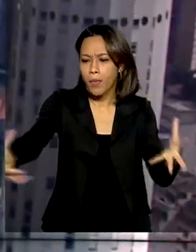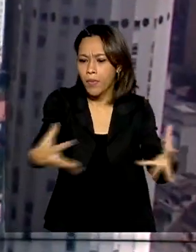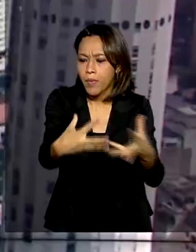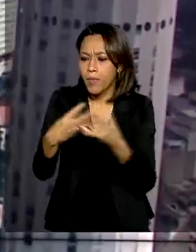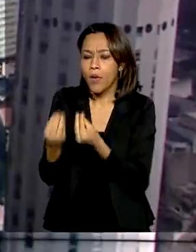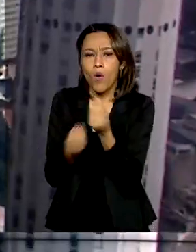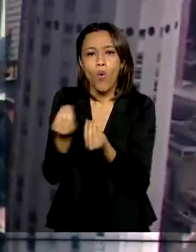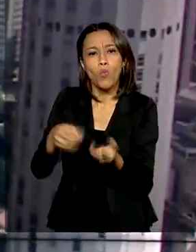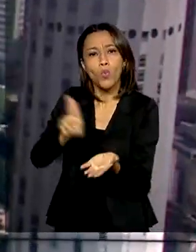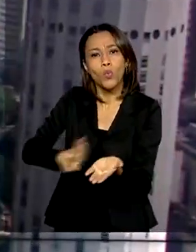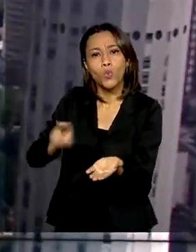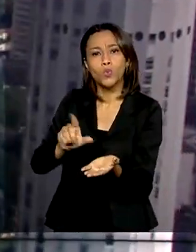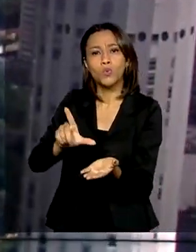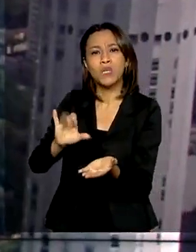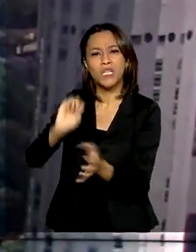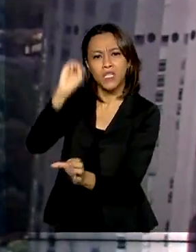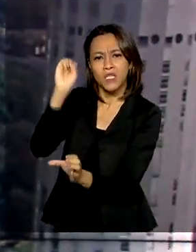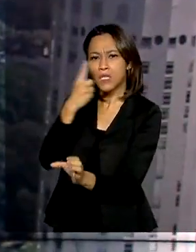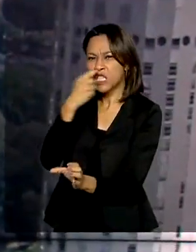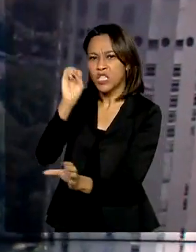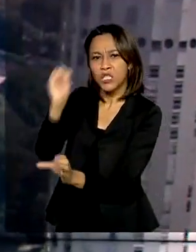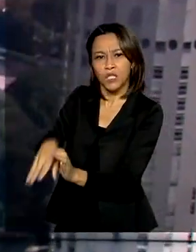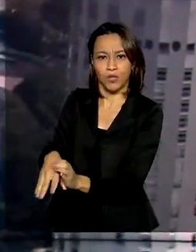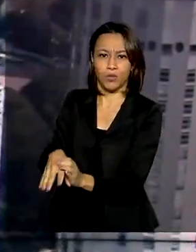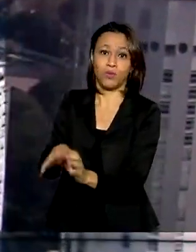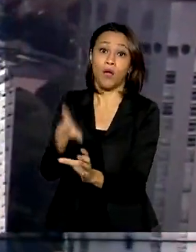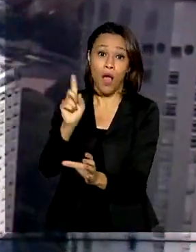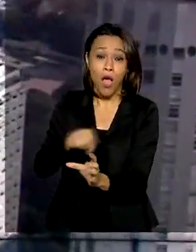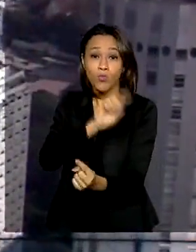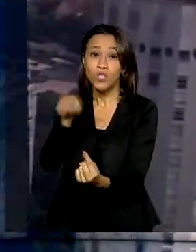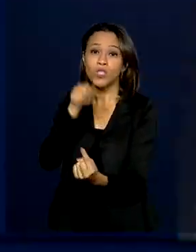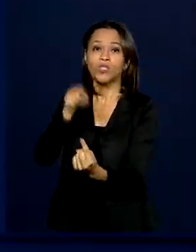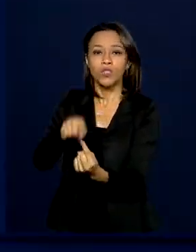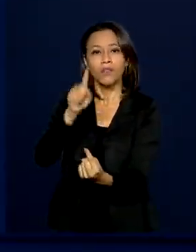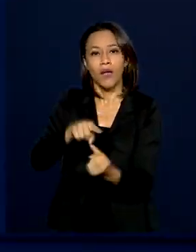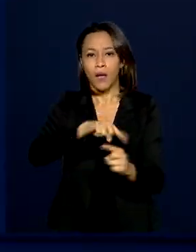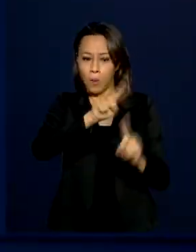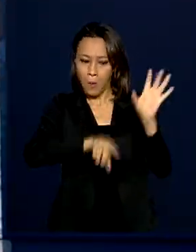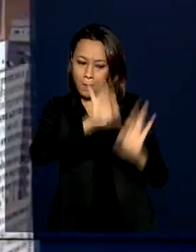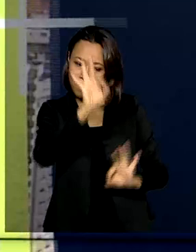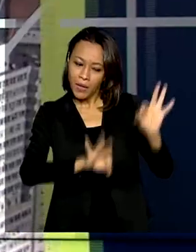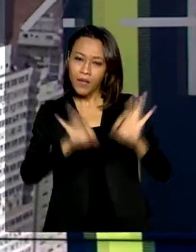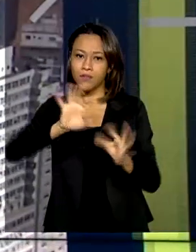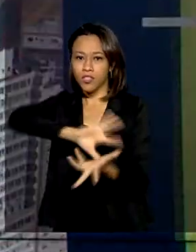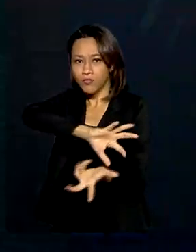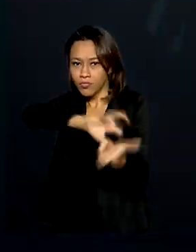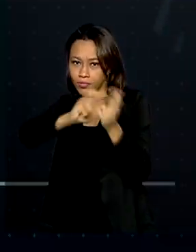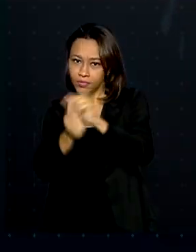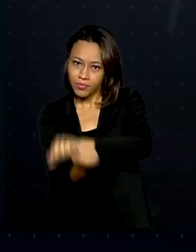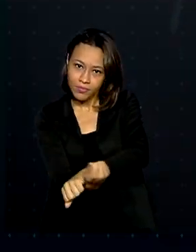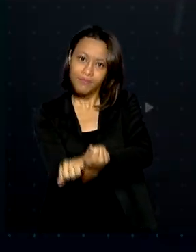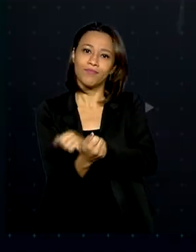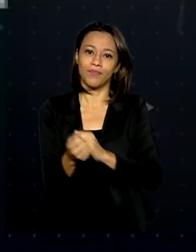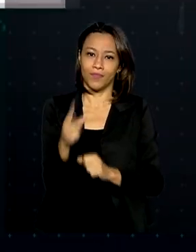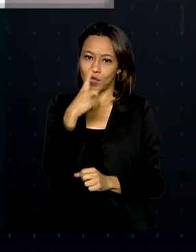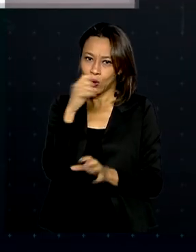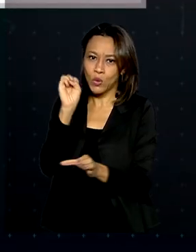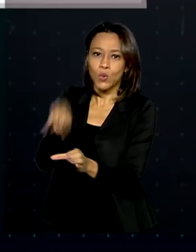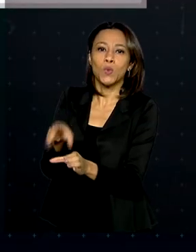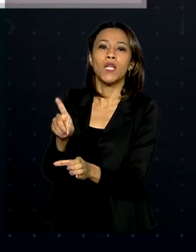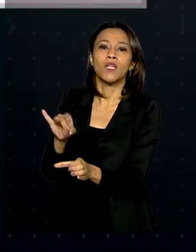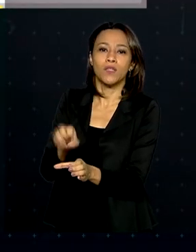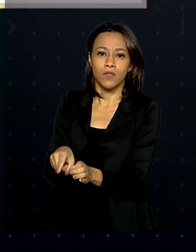gestão do lixo no Brasil o objetivo é colocar em prática o Plano Nacional de resíduos sólidos o